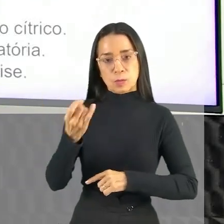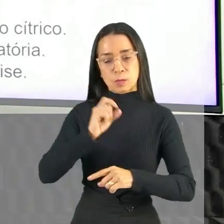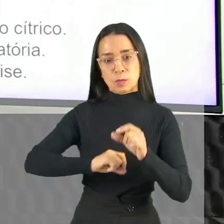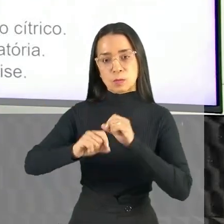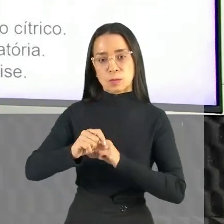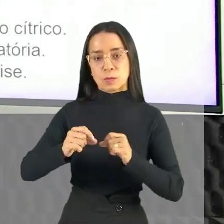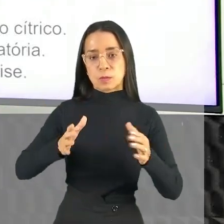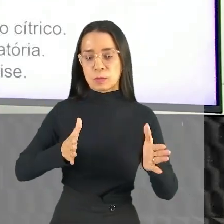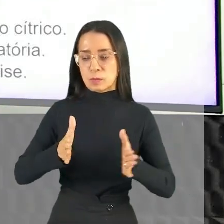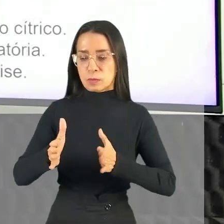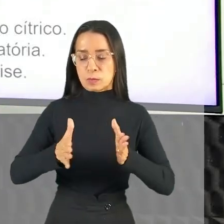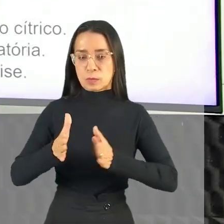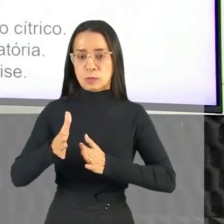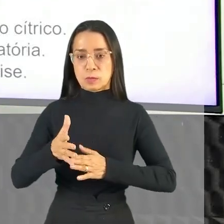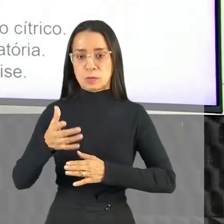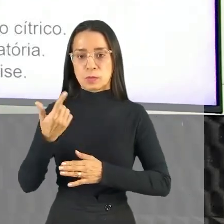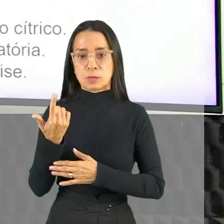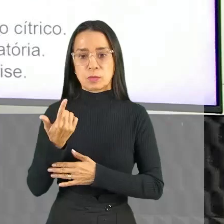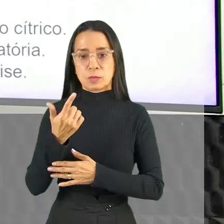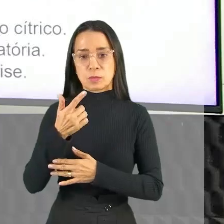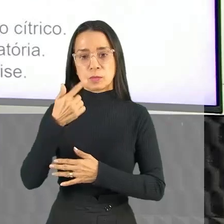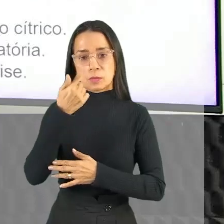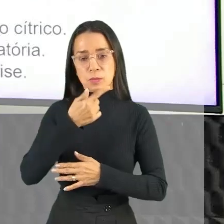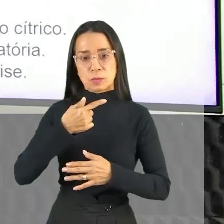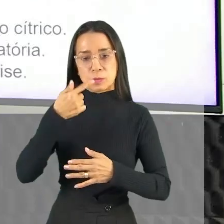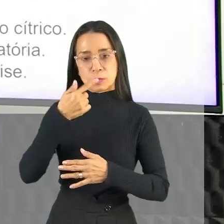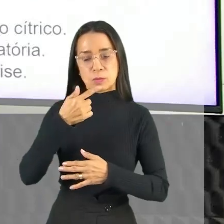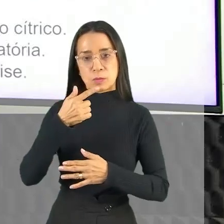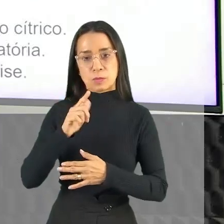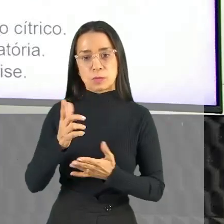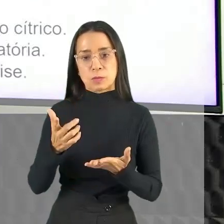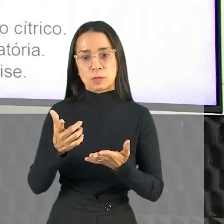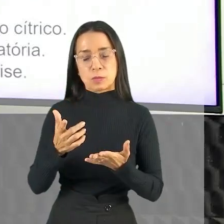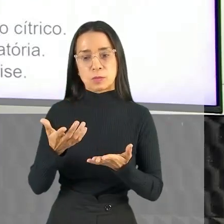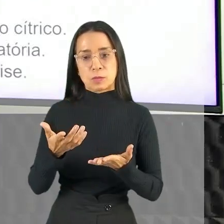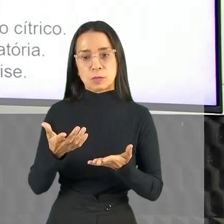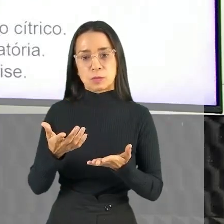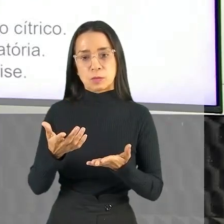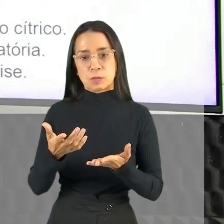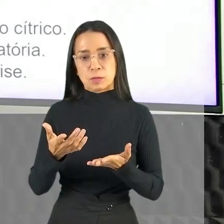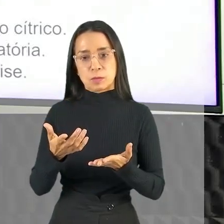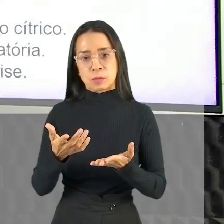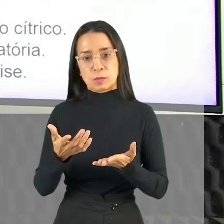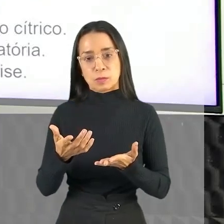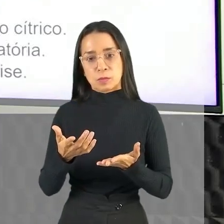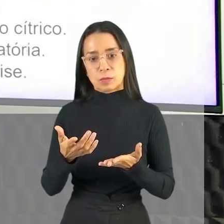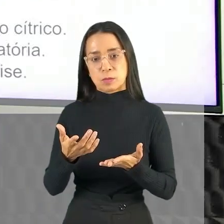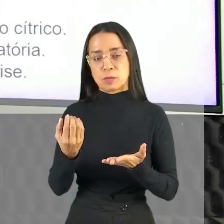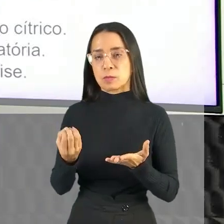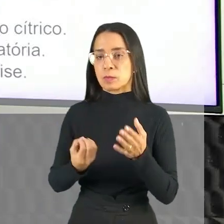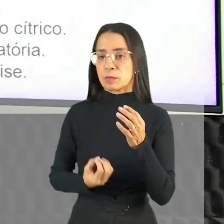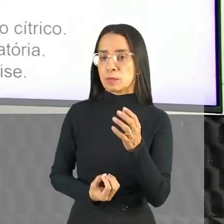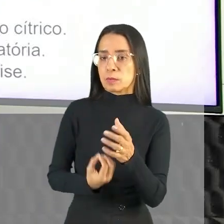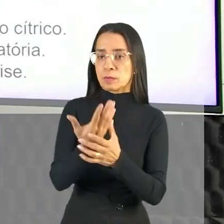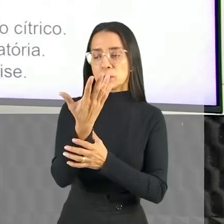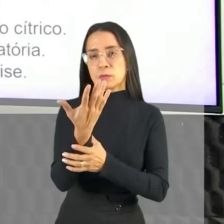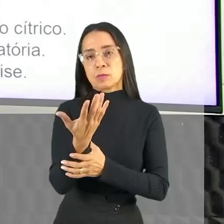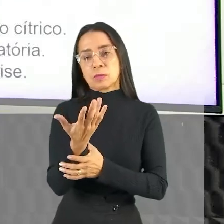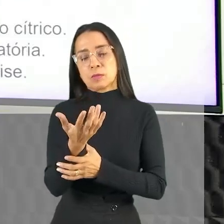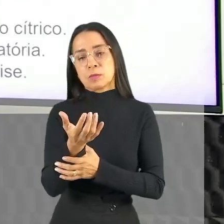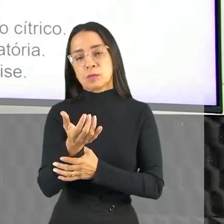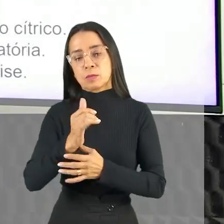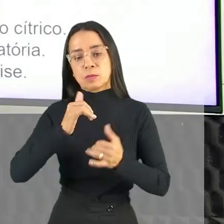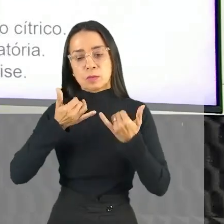que as etapas da glicólise, né, da quebra da glicose para a obtenção de energia, esteja